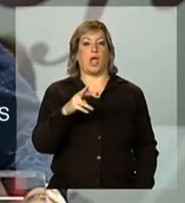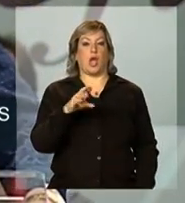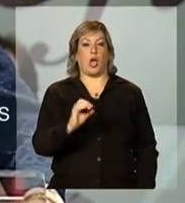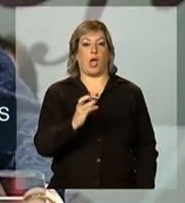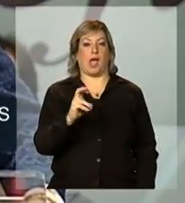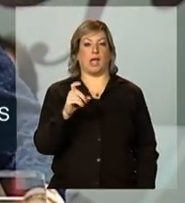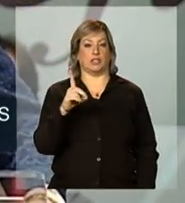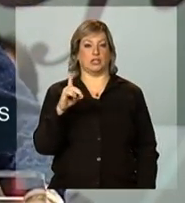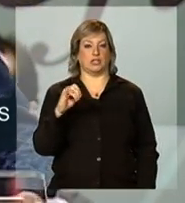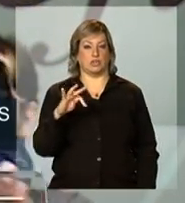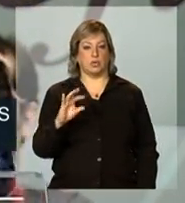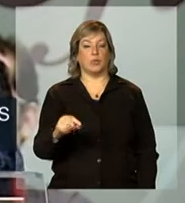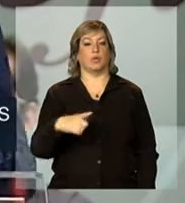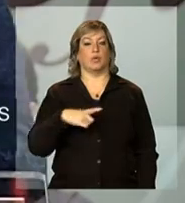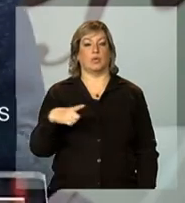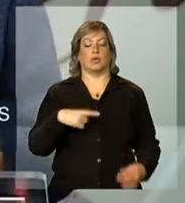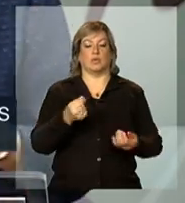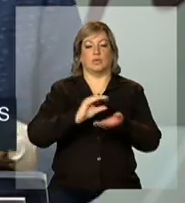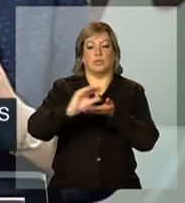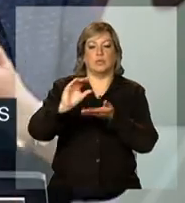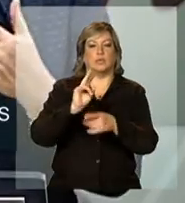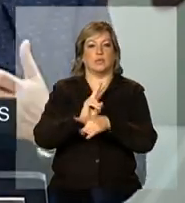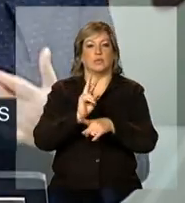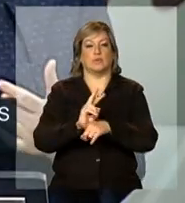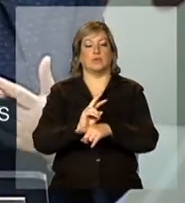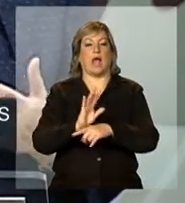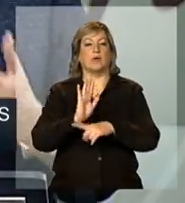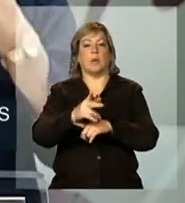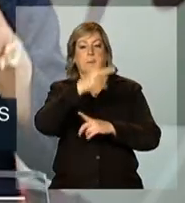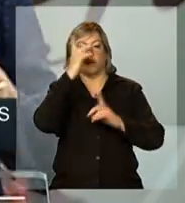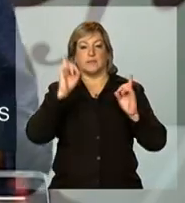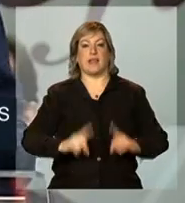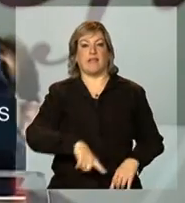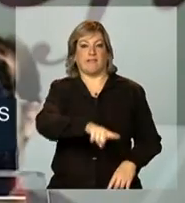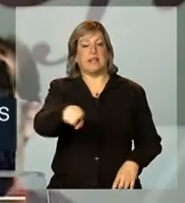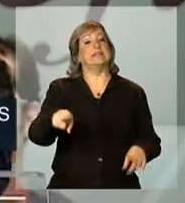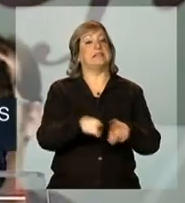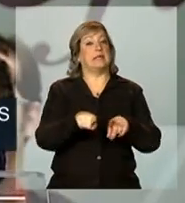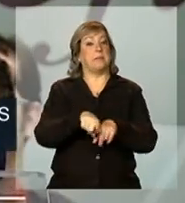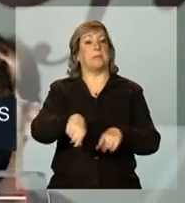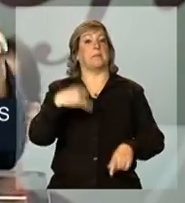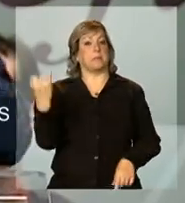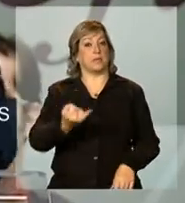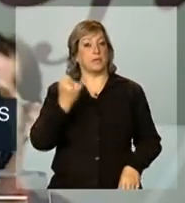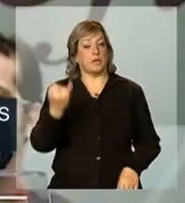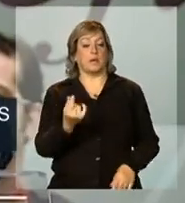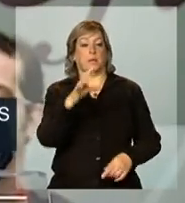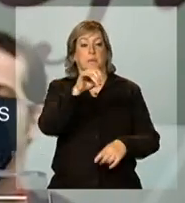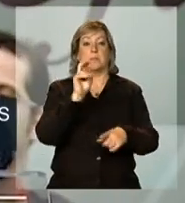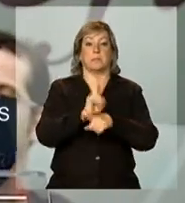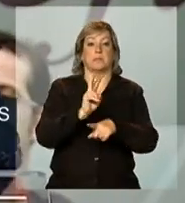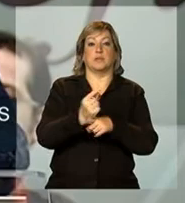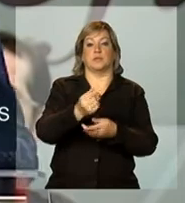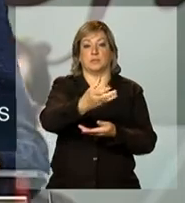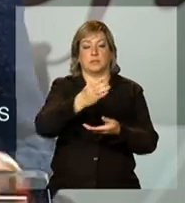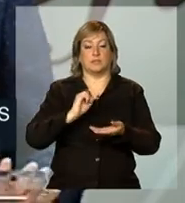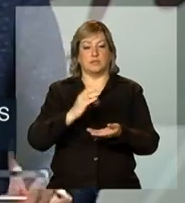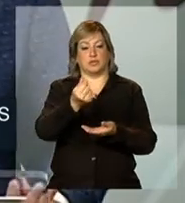equipamentos destinados a pessoas com deficiência também é muito importante, porque ela está financiando